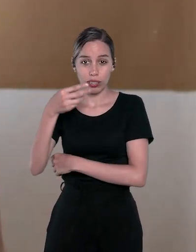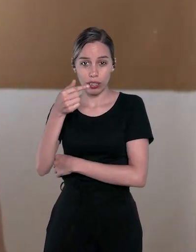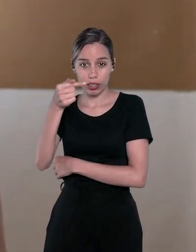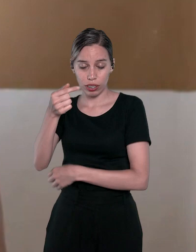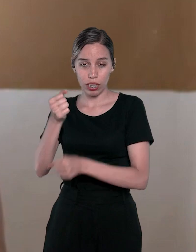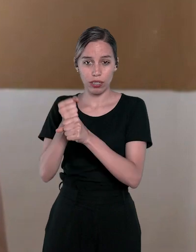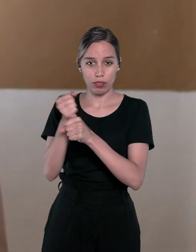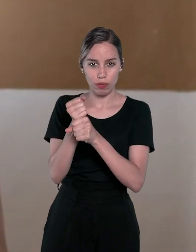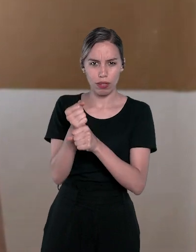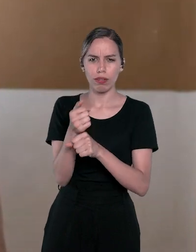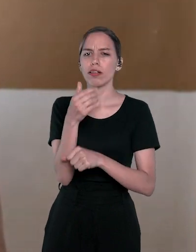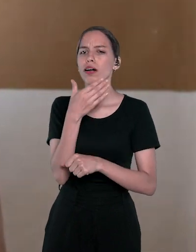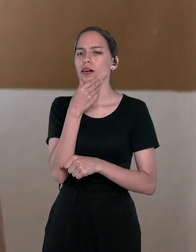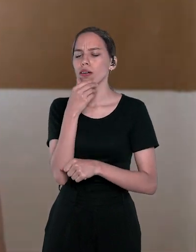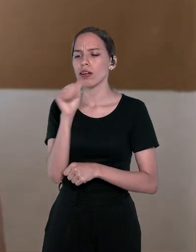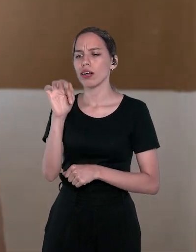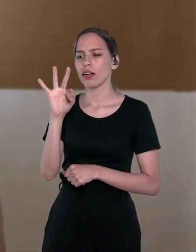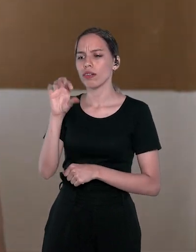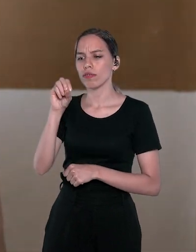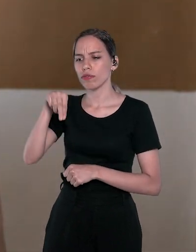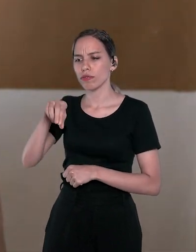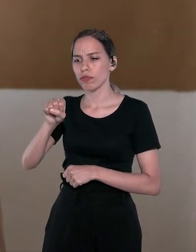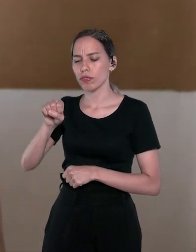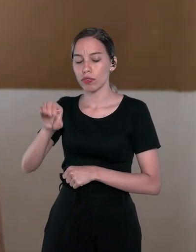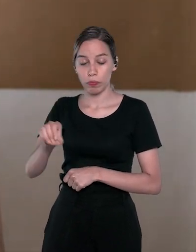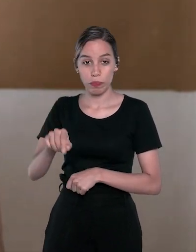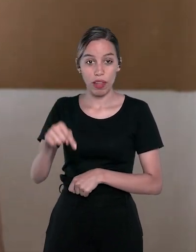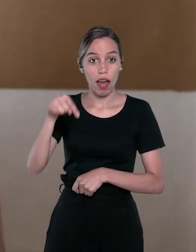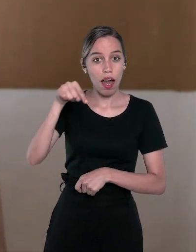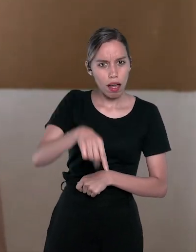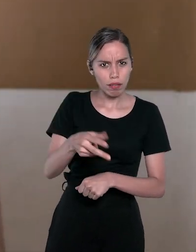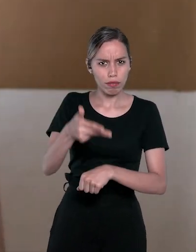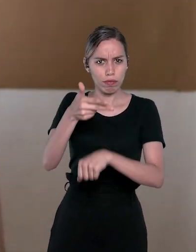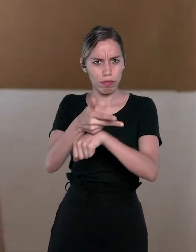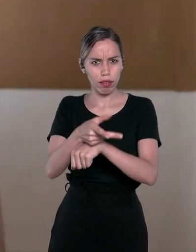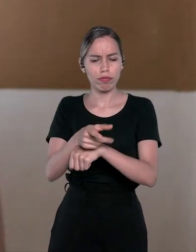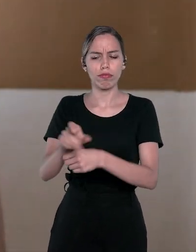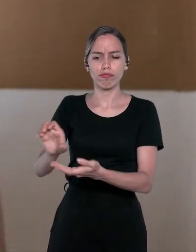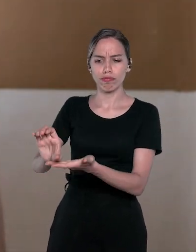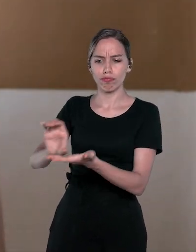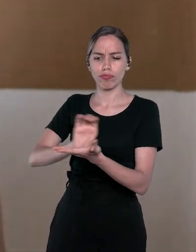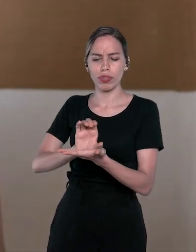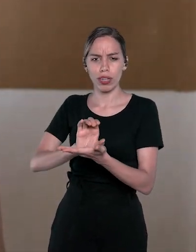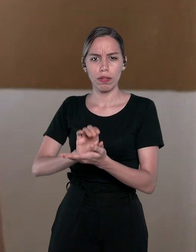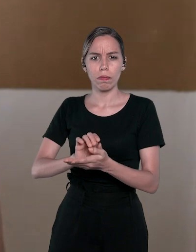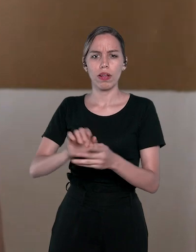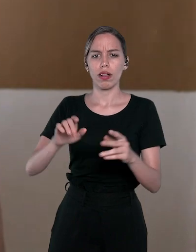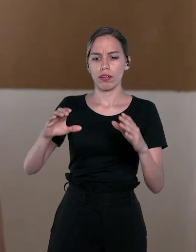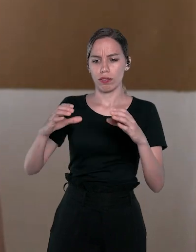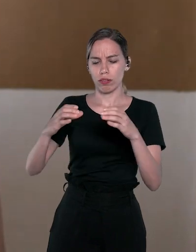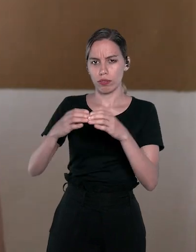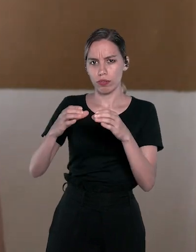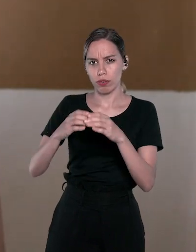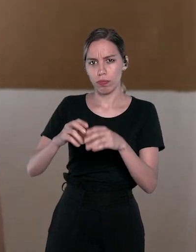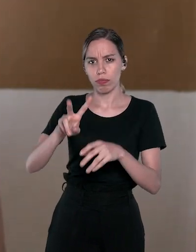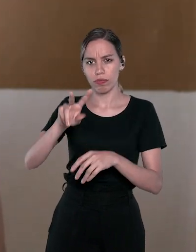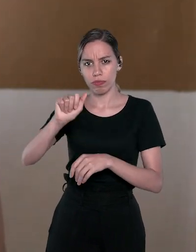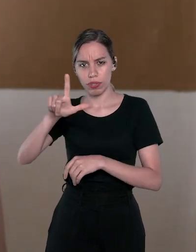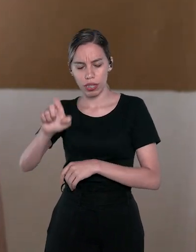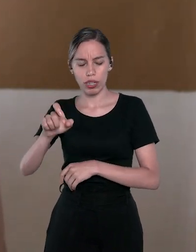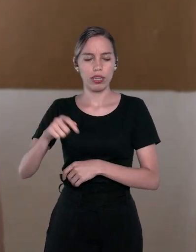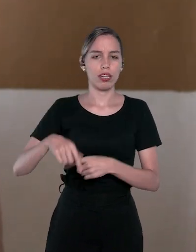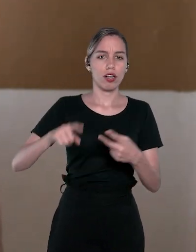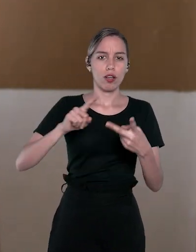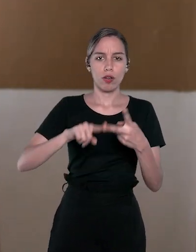mineiro Afonso Borges. Esta edição do projeto é patrocinada pelo Instituto Cultural Vale, pela CEMIG, pela Uzi